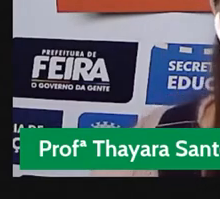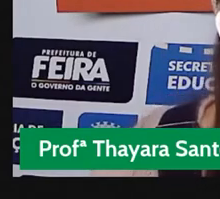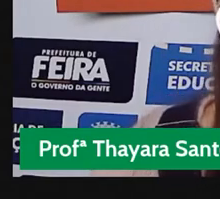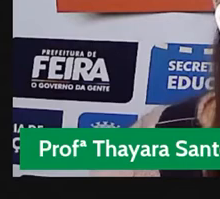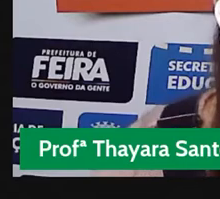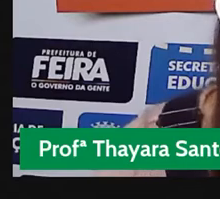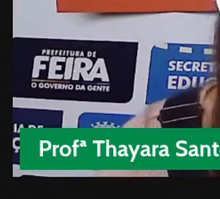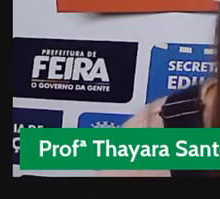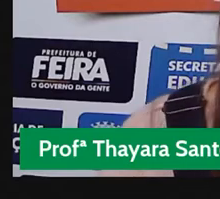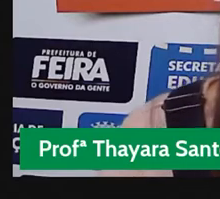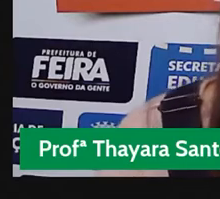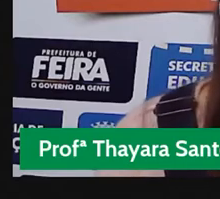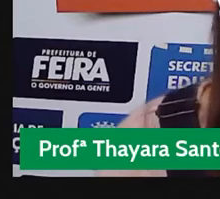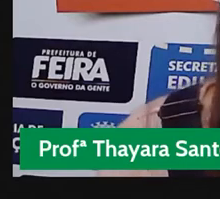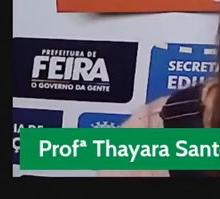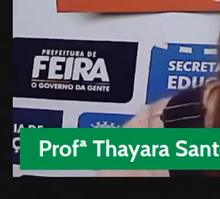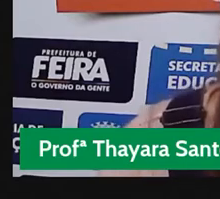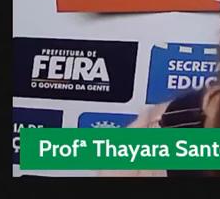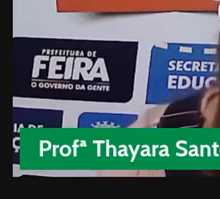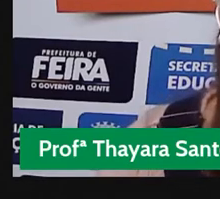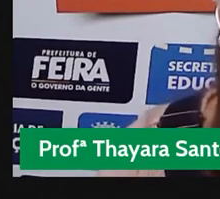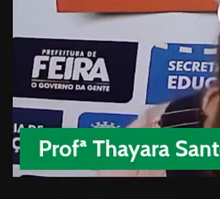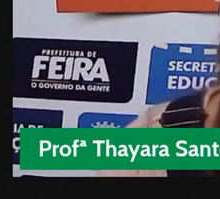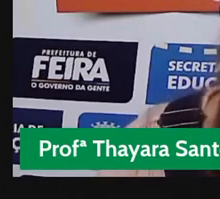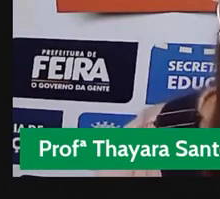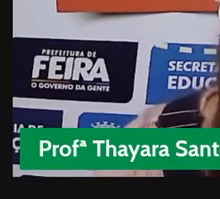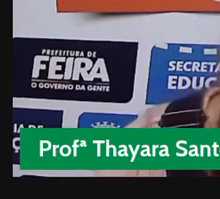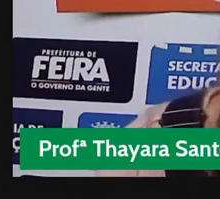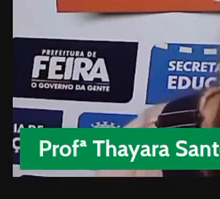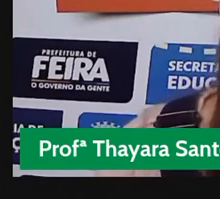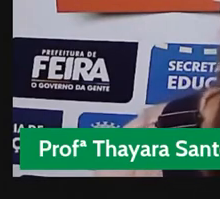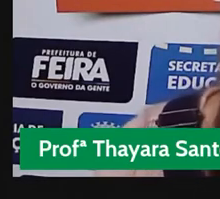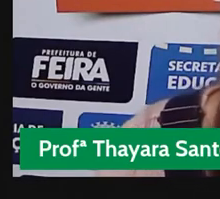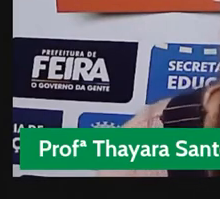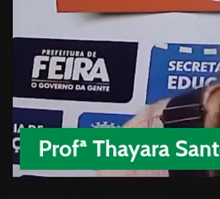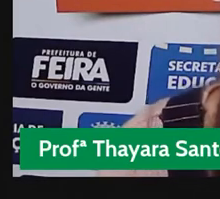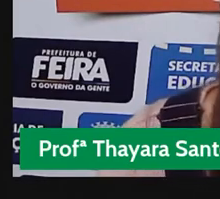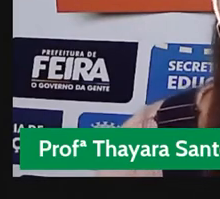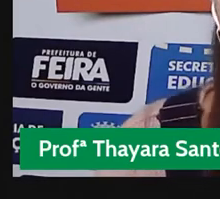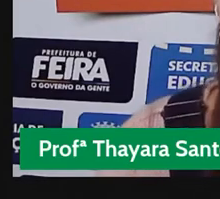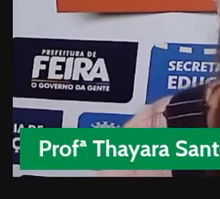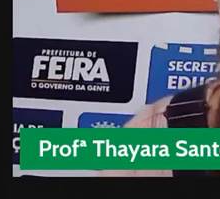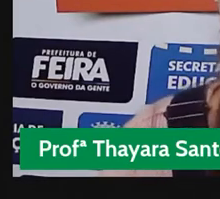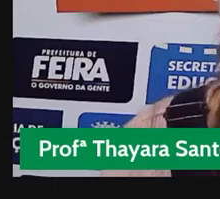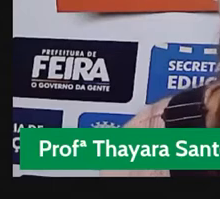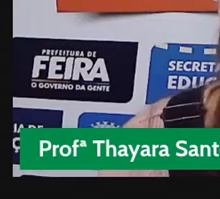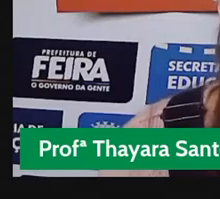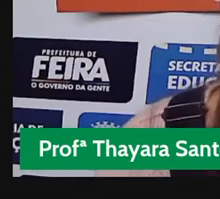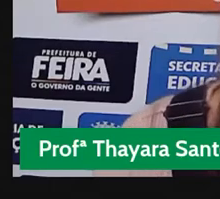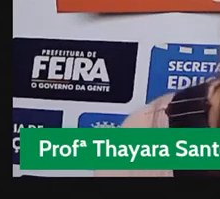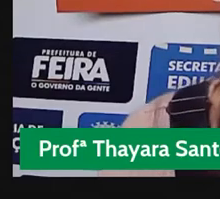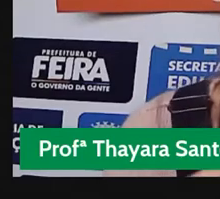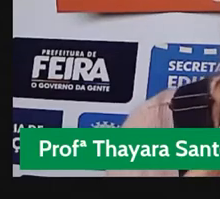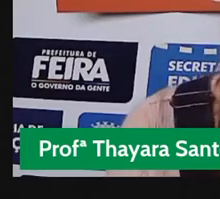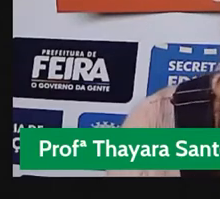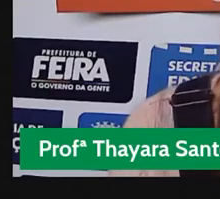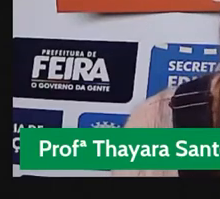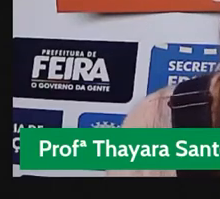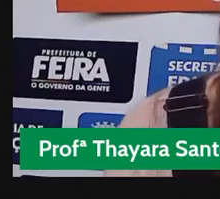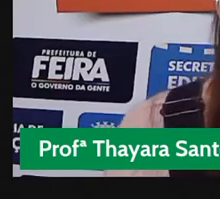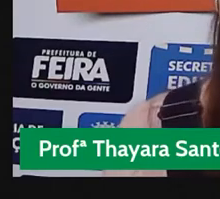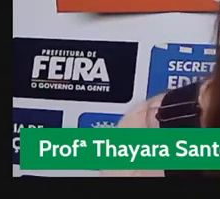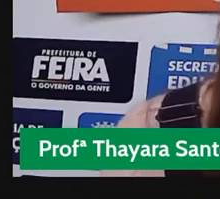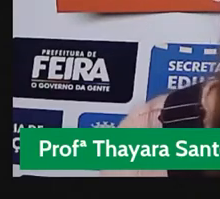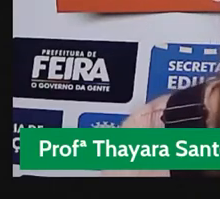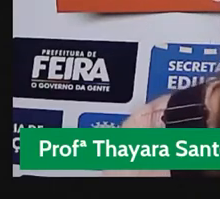melhor isso a gente vai precisar a gente precisou na verdade relembrar coisas que a gente viu nas aulas anteriores por exemplo a gente